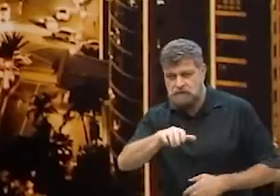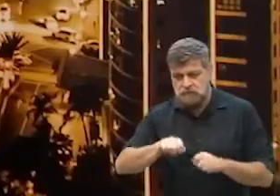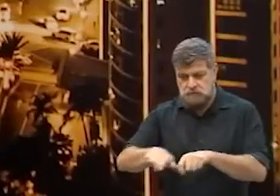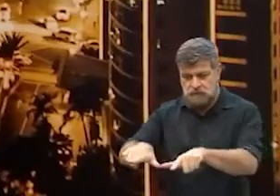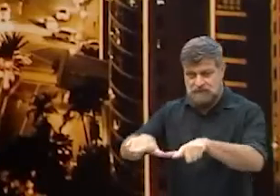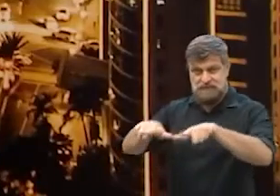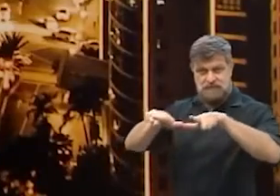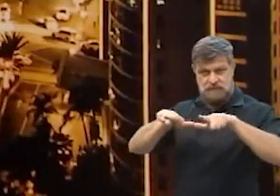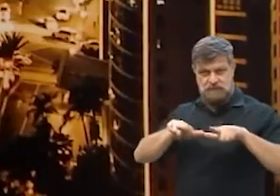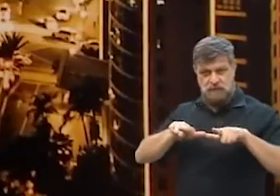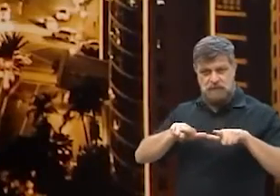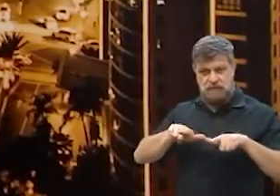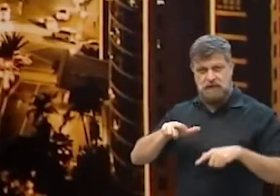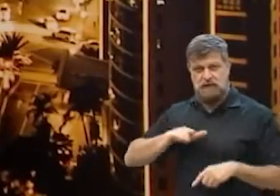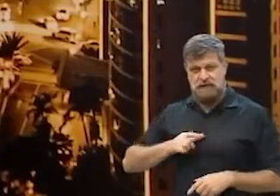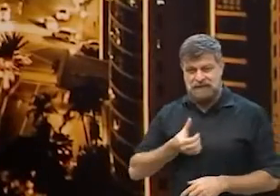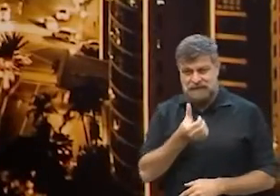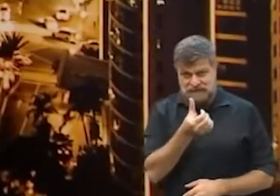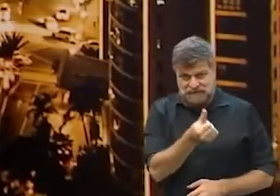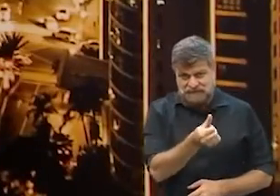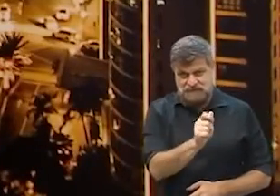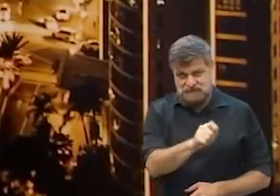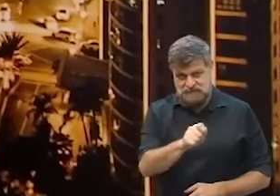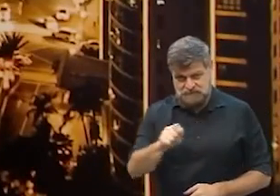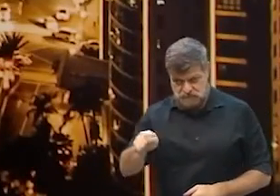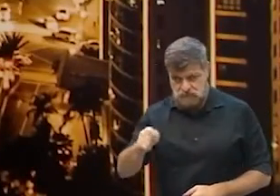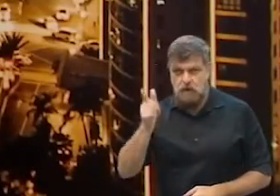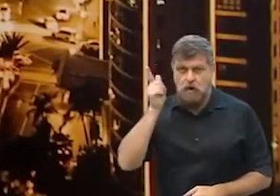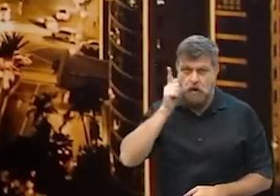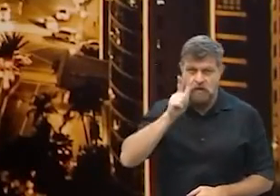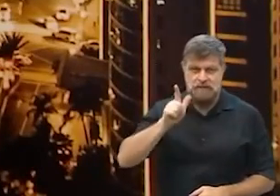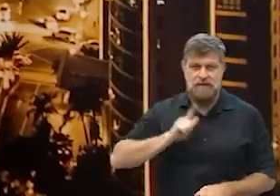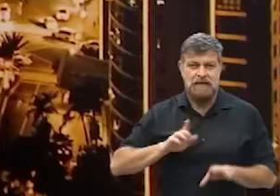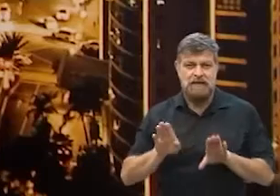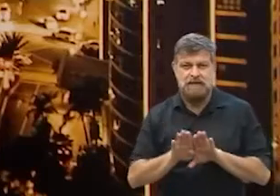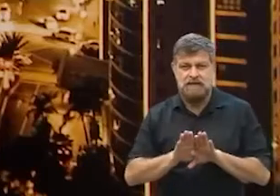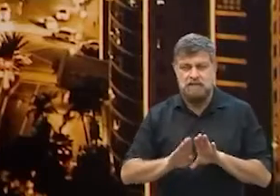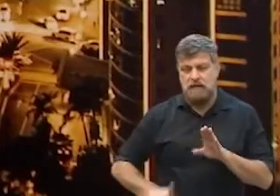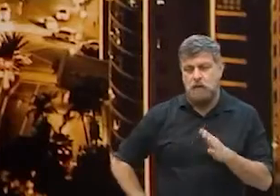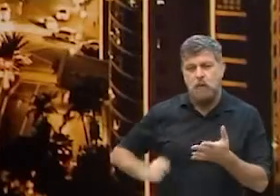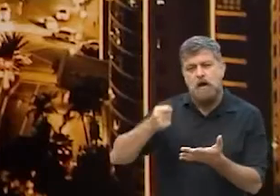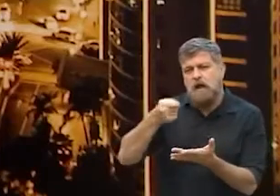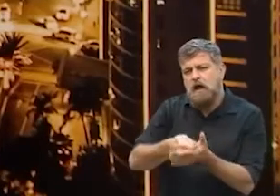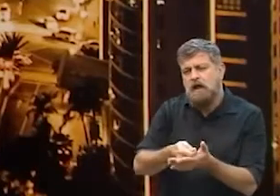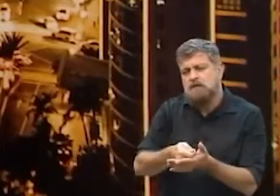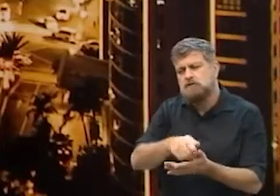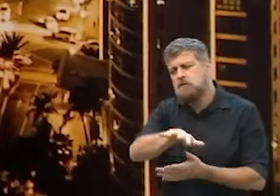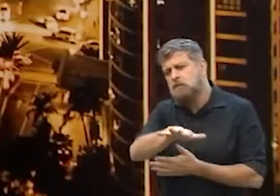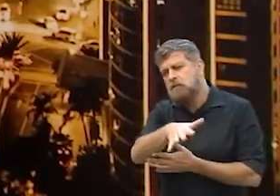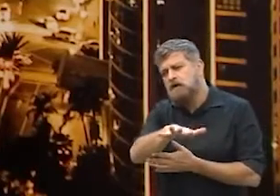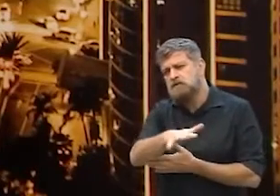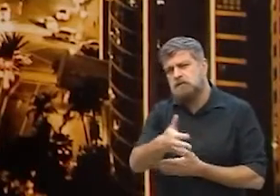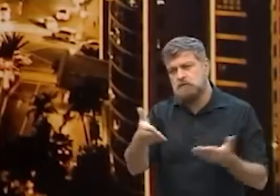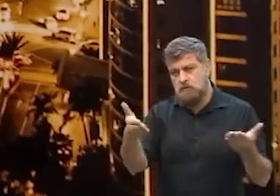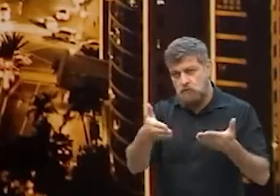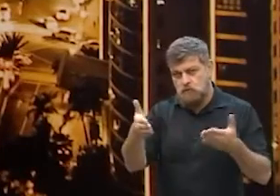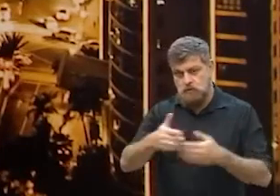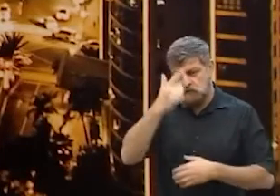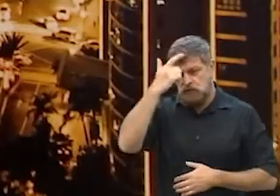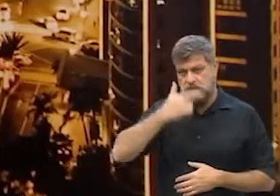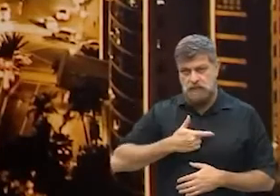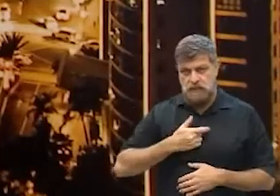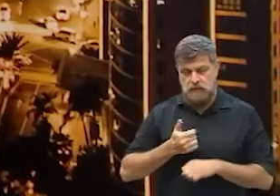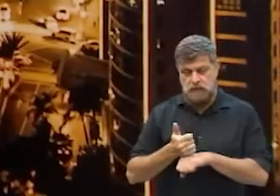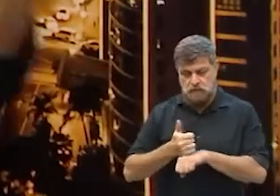você em torno de 6 meses, tá? E o investimento é por volta, hoje eu me informei